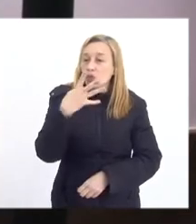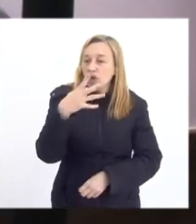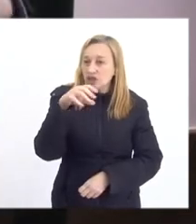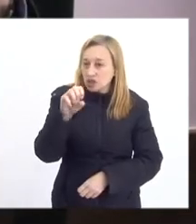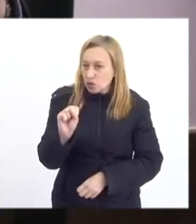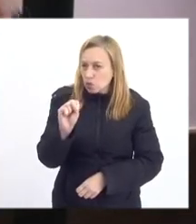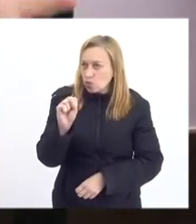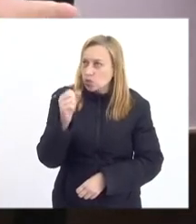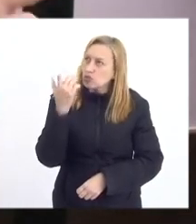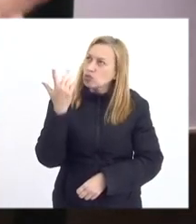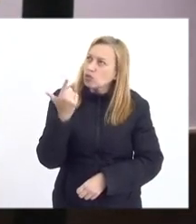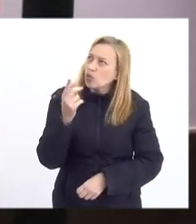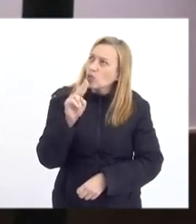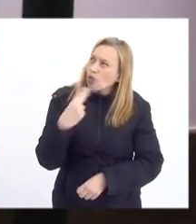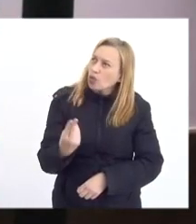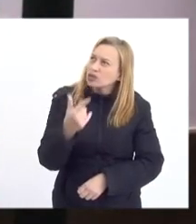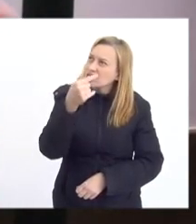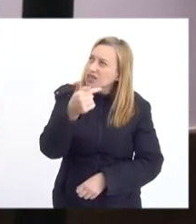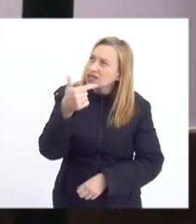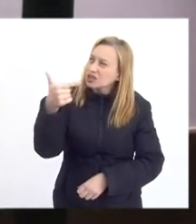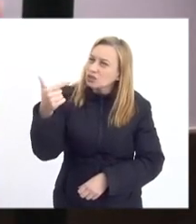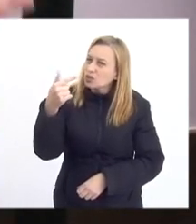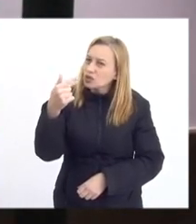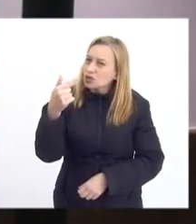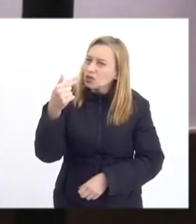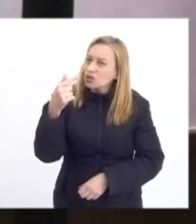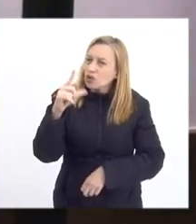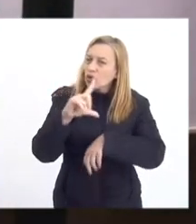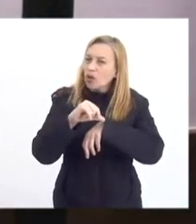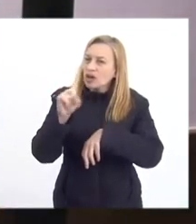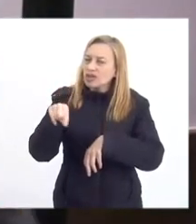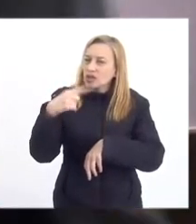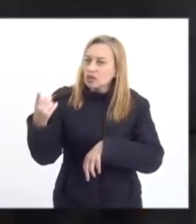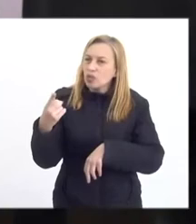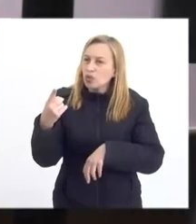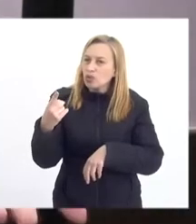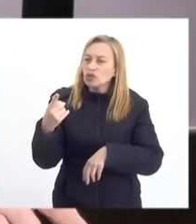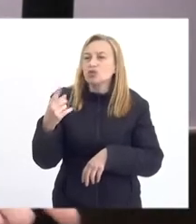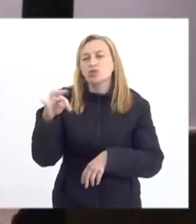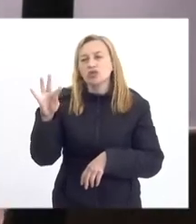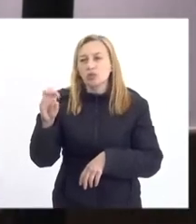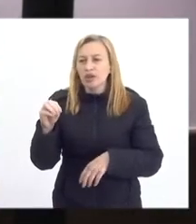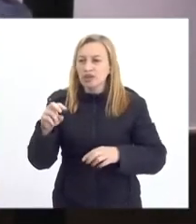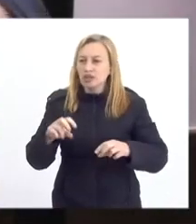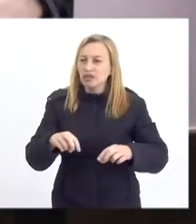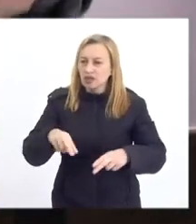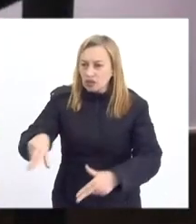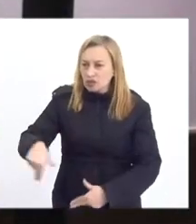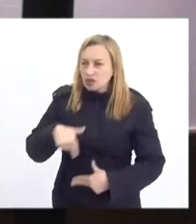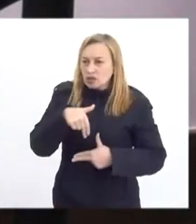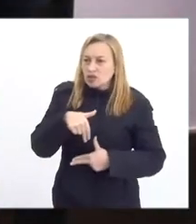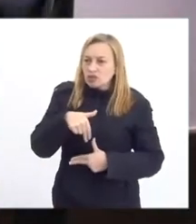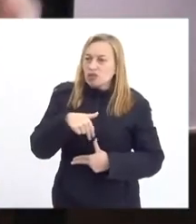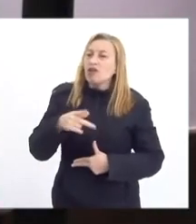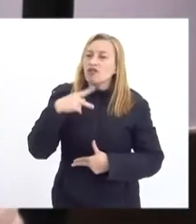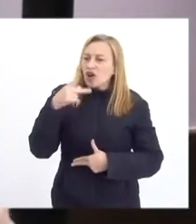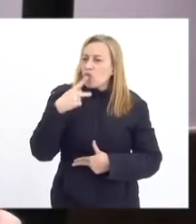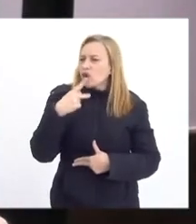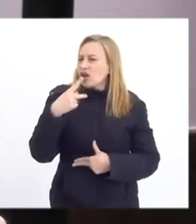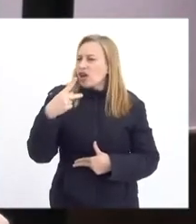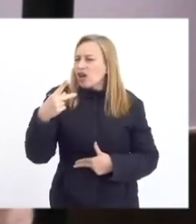48 ou 72 horas depois, Márcio Alberto fez, inclusive, discurso no plenário que eu estava presidindo. Discurso imenso sobre